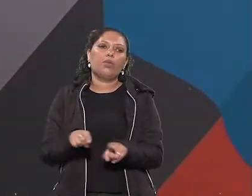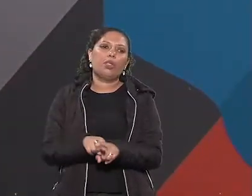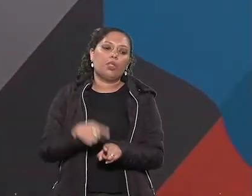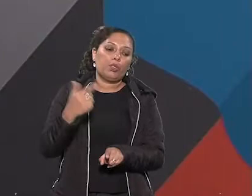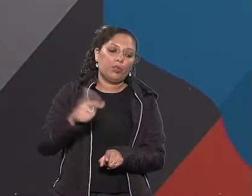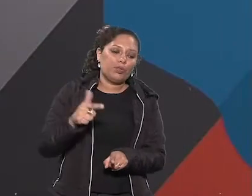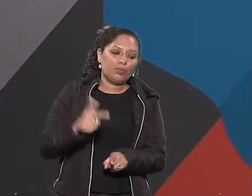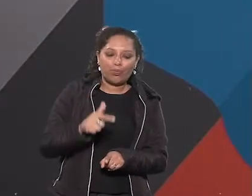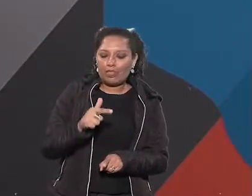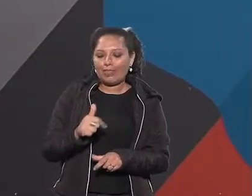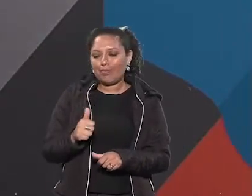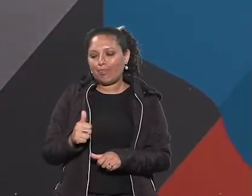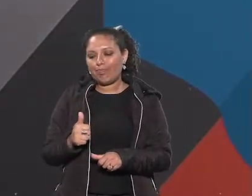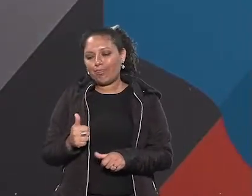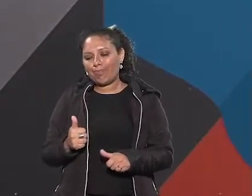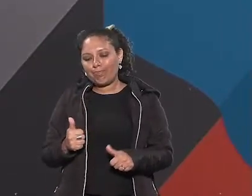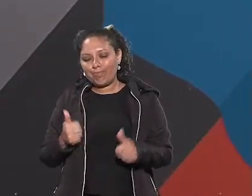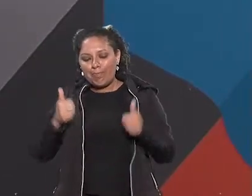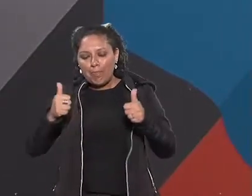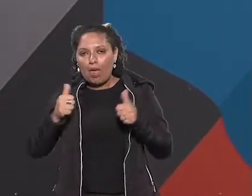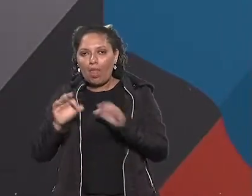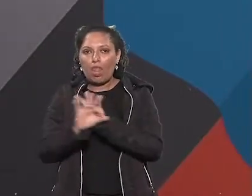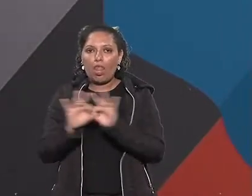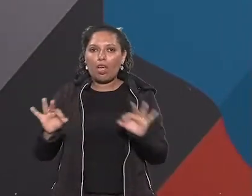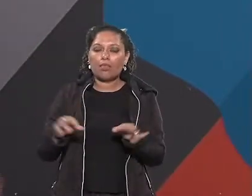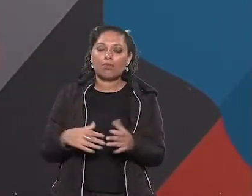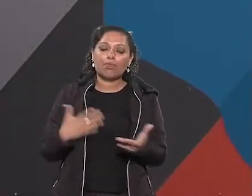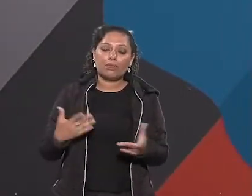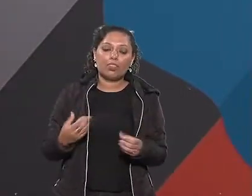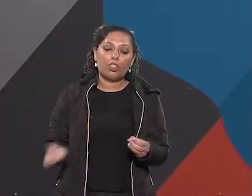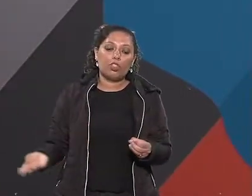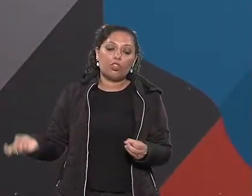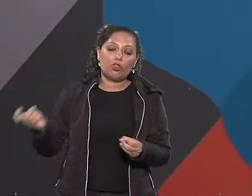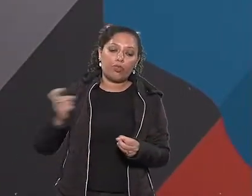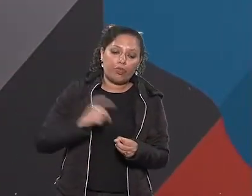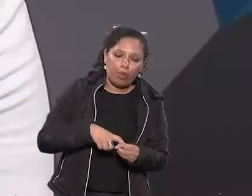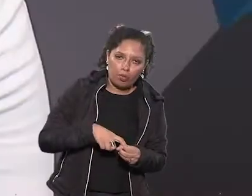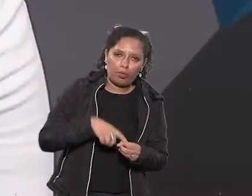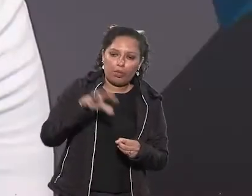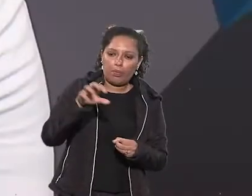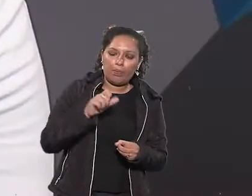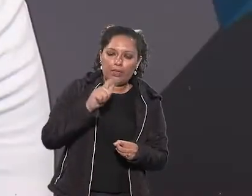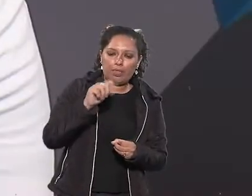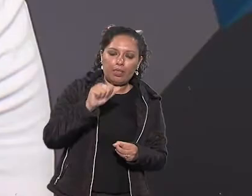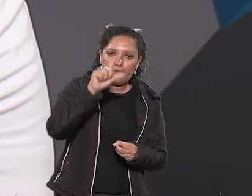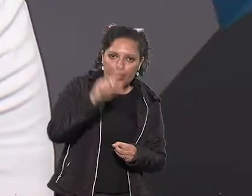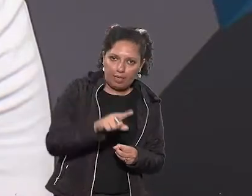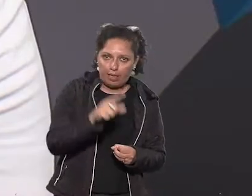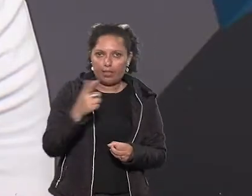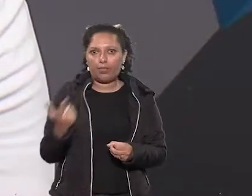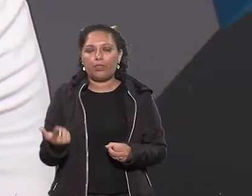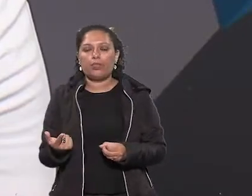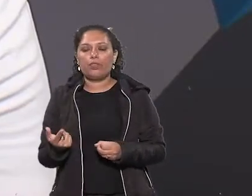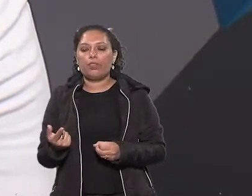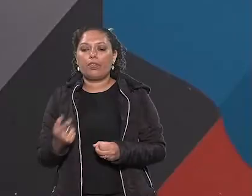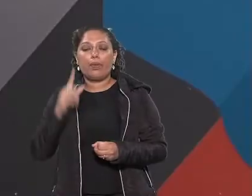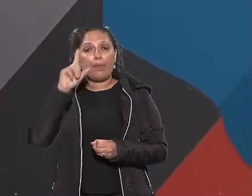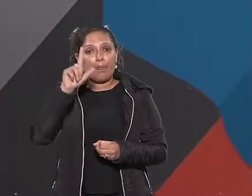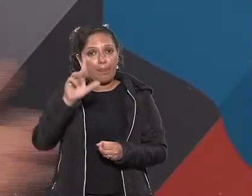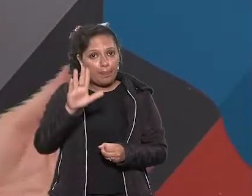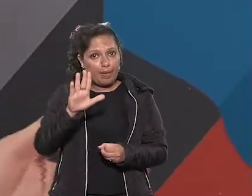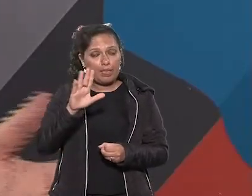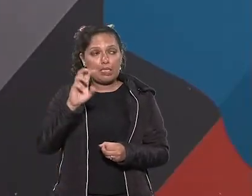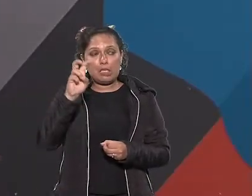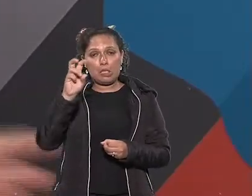eles, não tem a qualidade que eles desejariam. Então eles reinjetam o gás. Nessa brincadeira de reinjetar o